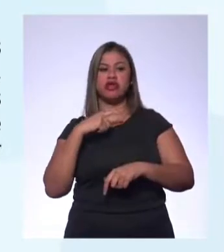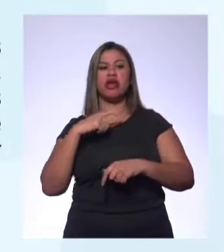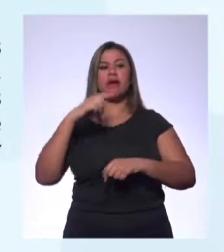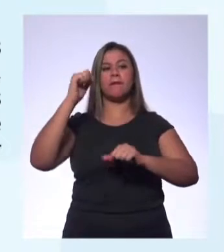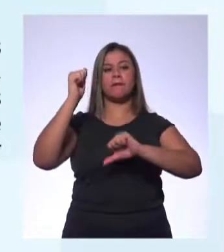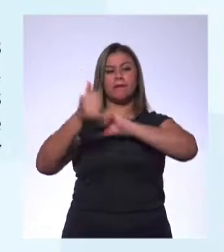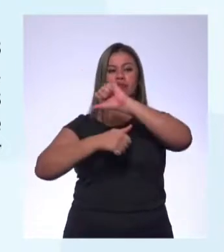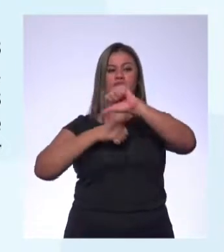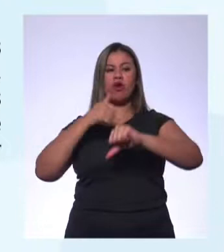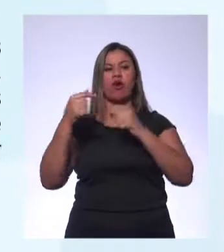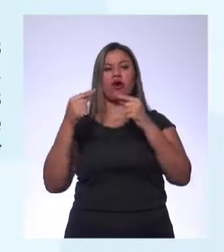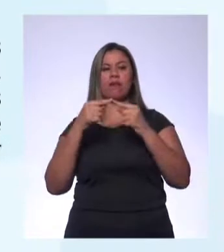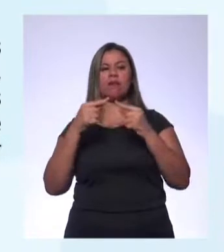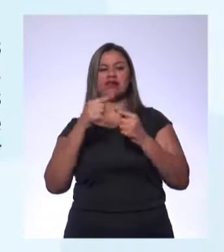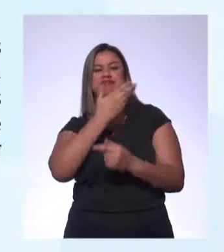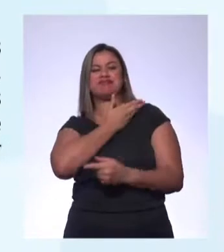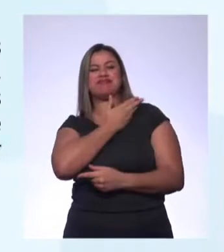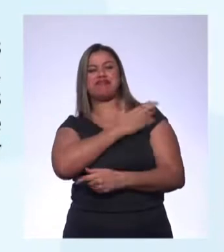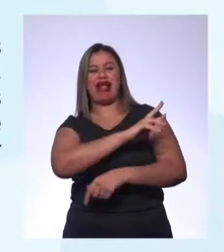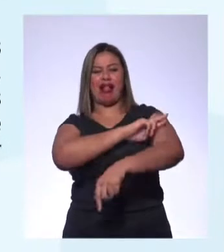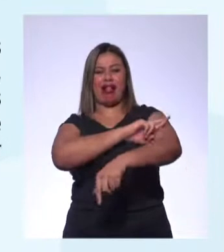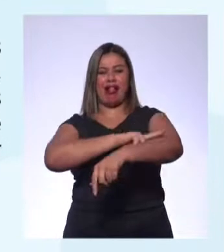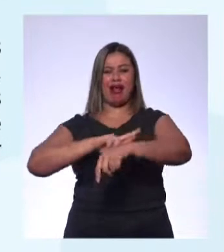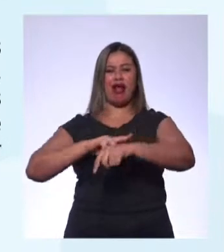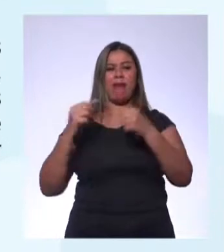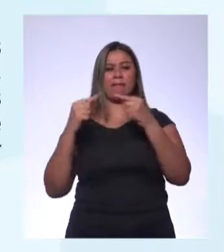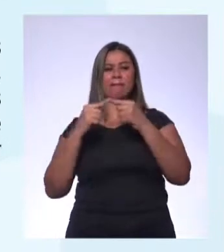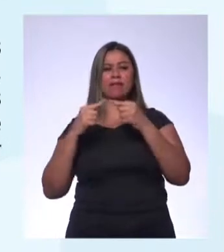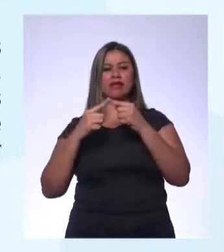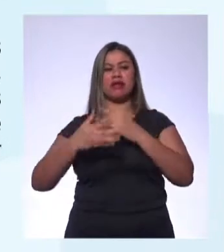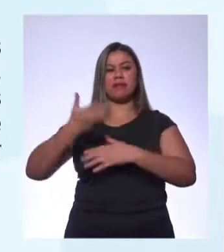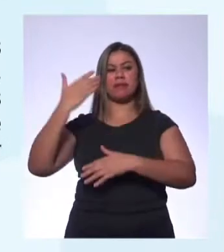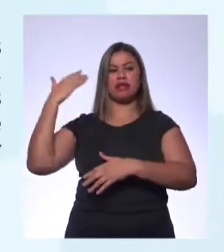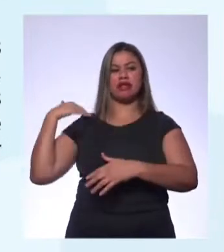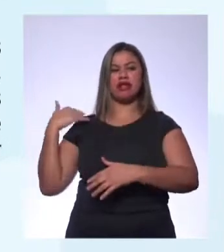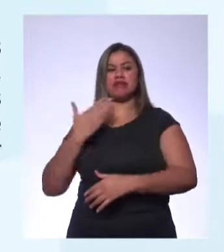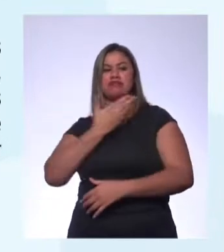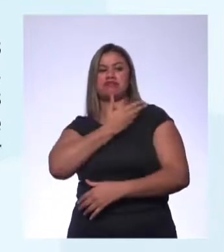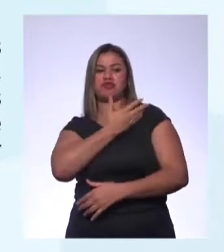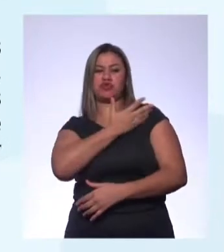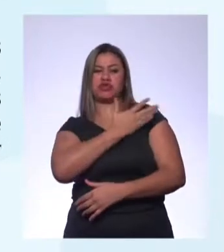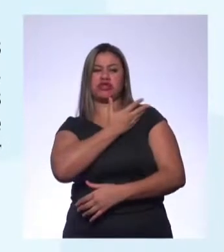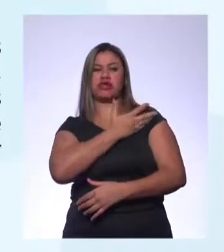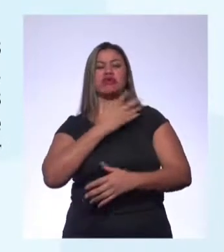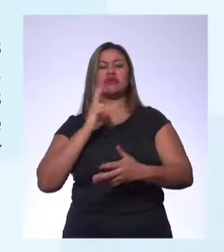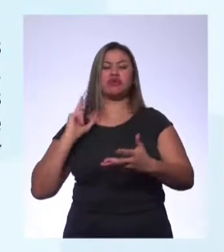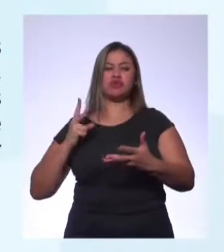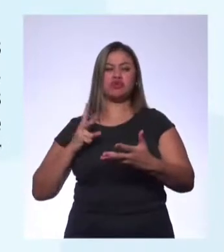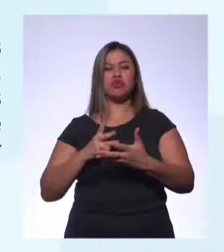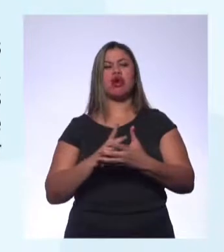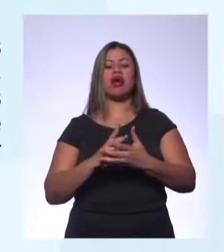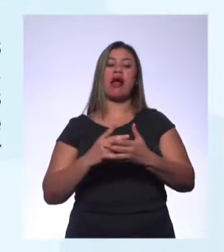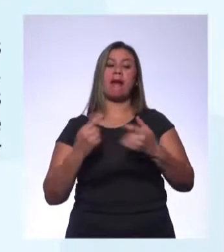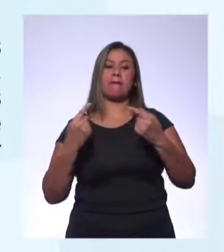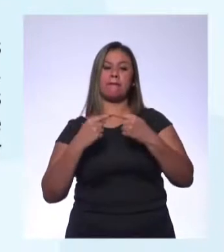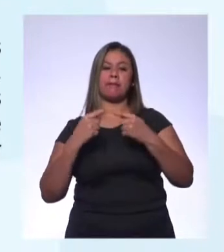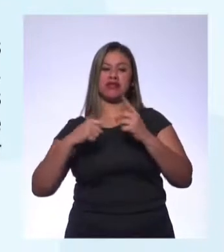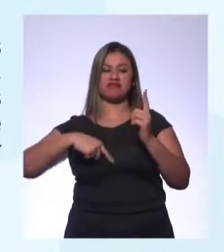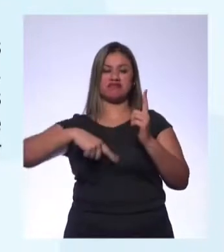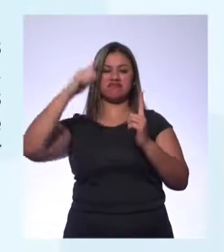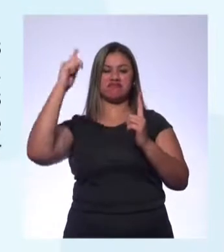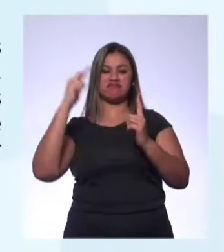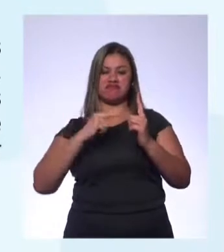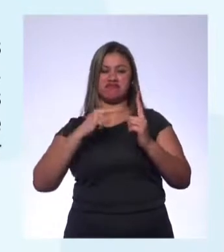teorias racistas que revelam, na contemporaneidade, preconceitos arraigados e estereotipados, advindos de